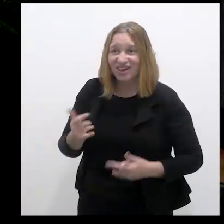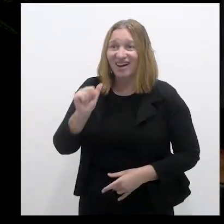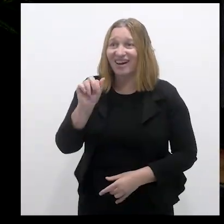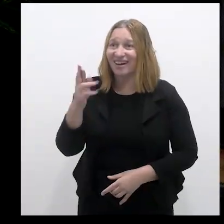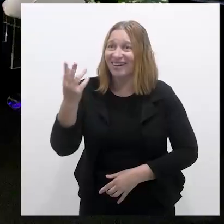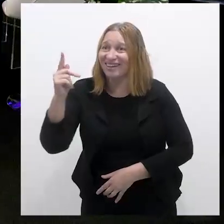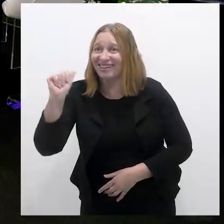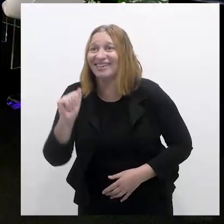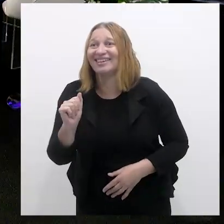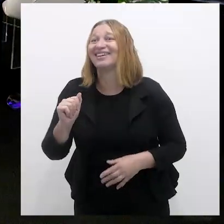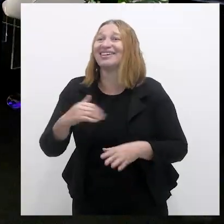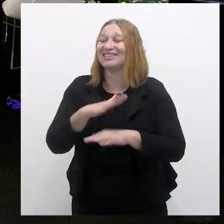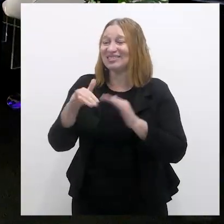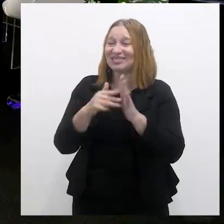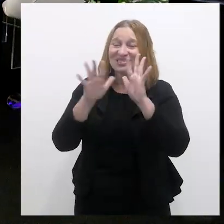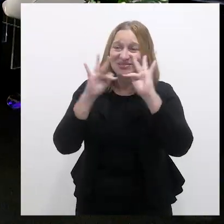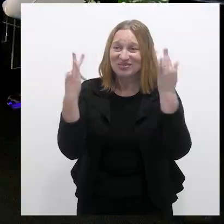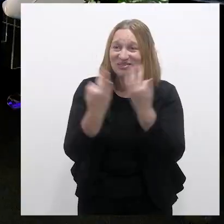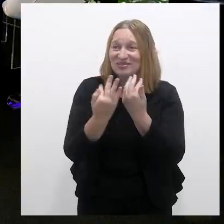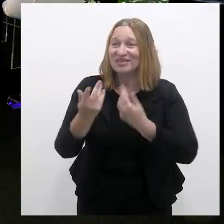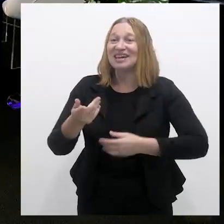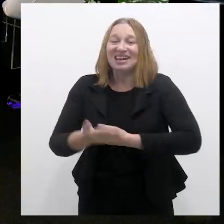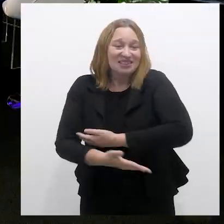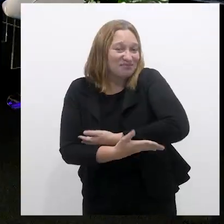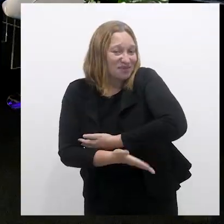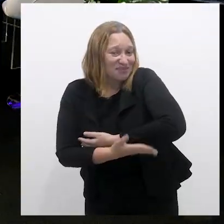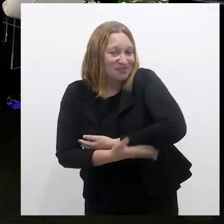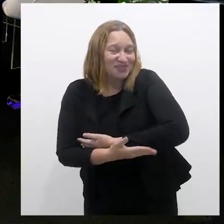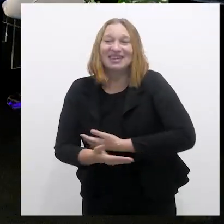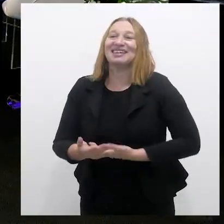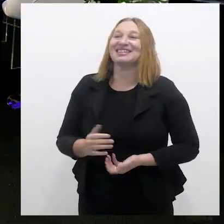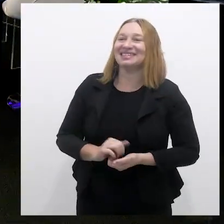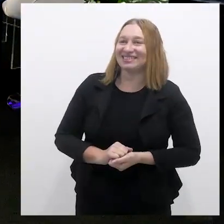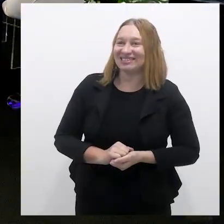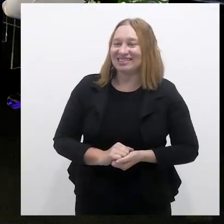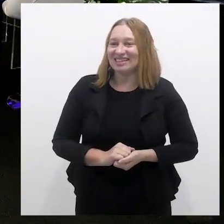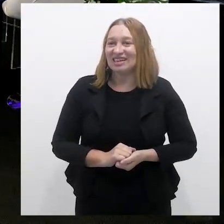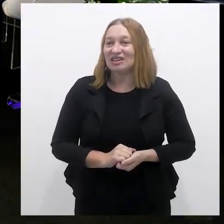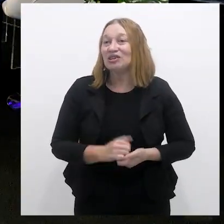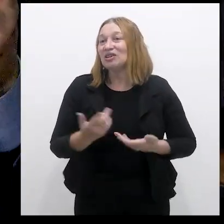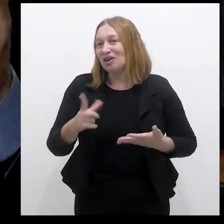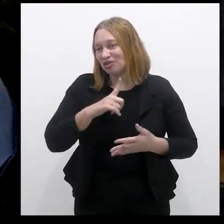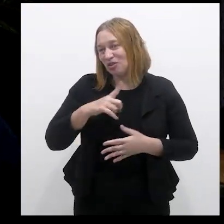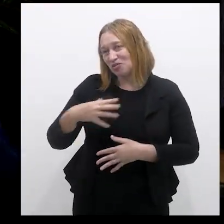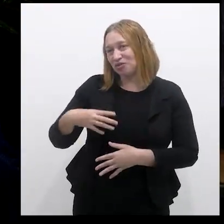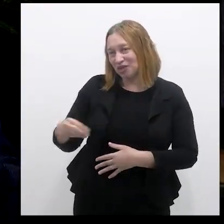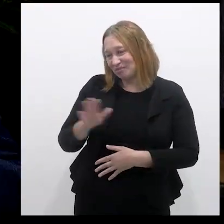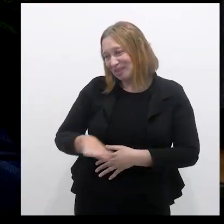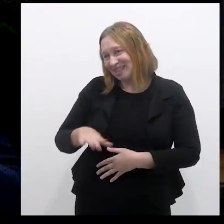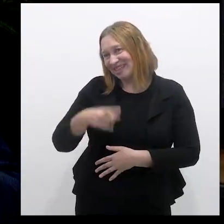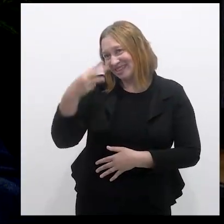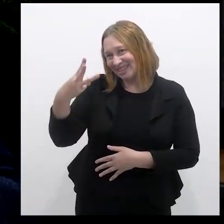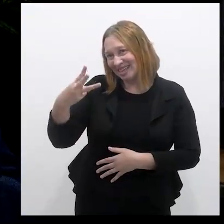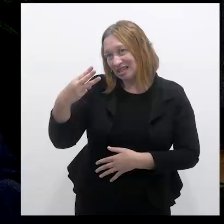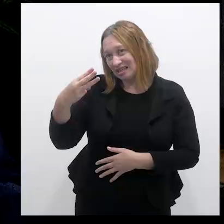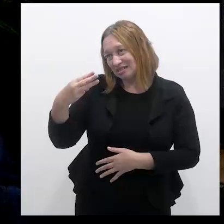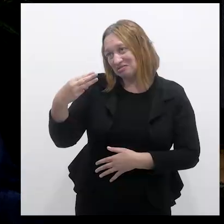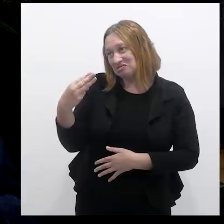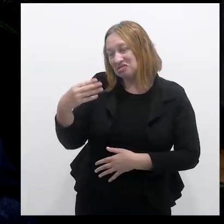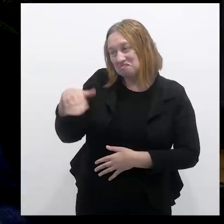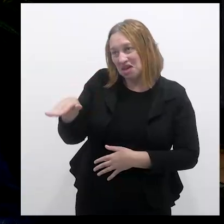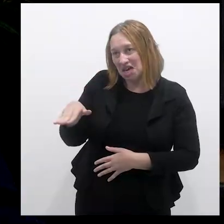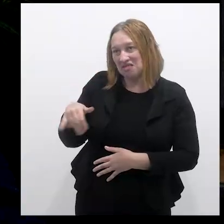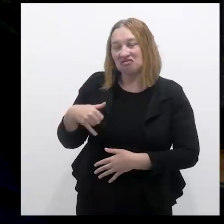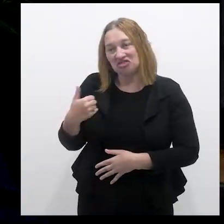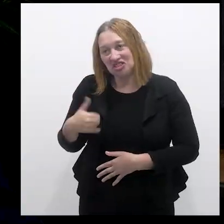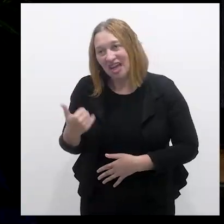da Criança. Claro, né? faz todo sentido. É um projeto para toda a família, para levar seu bebezinho, para levar Eu tenho um filho pequeno de 3